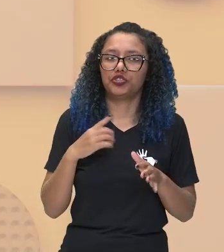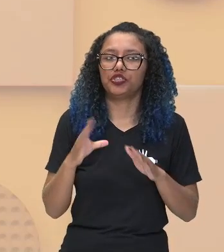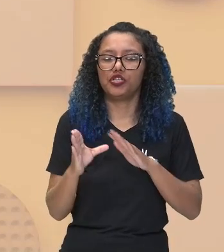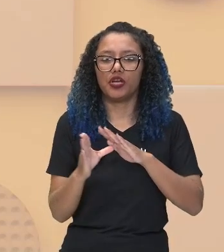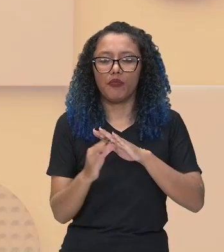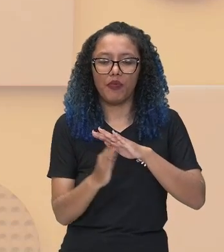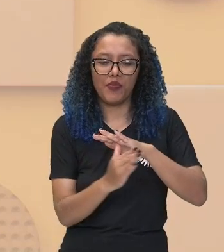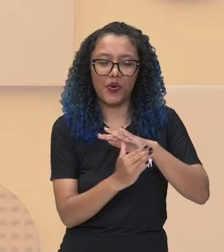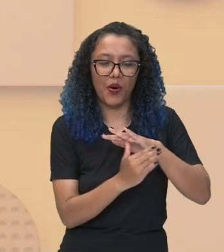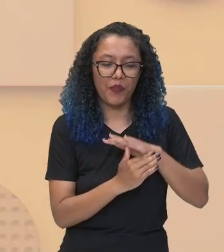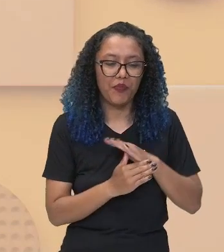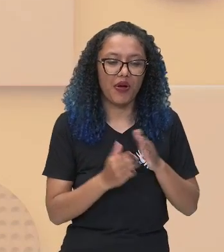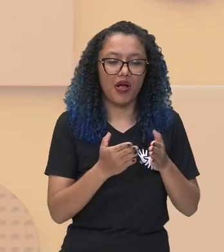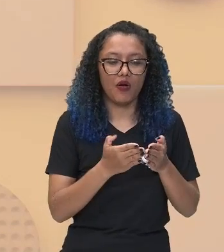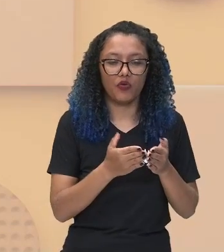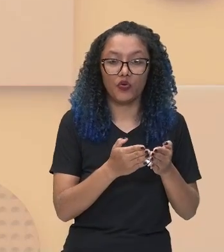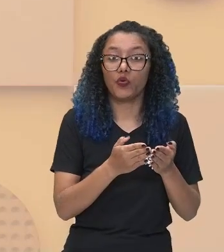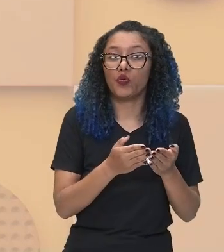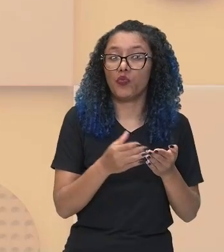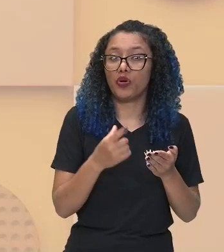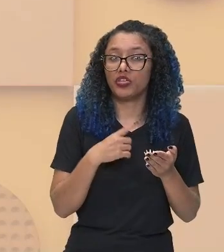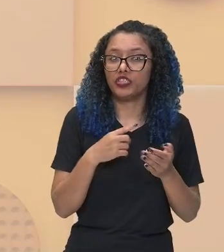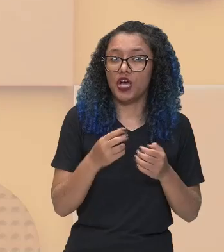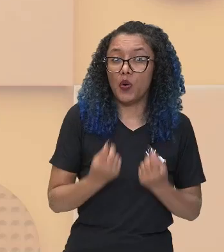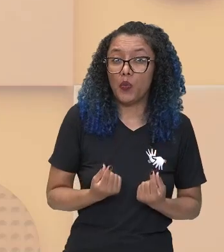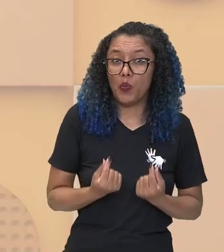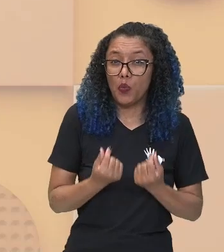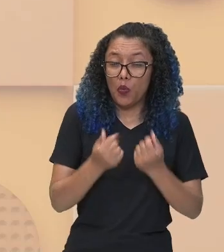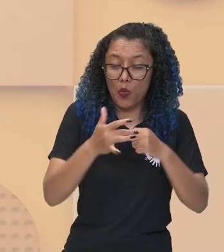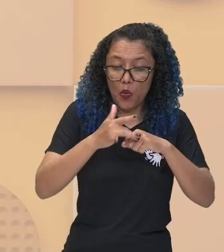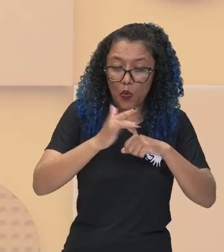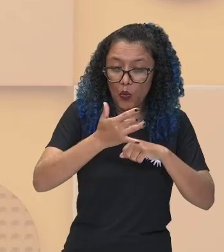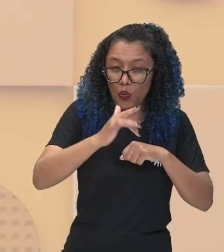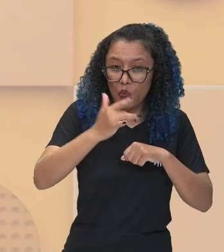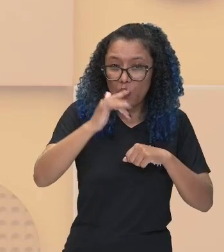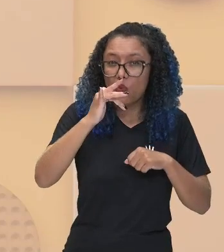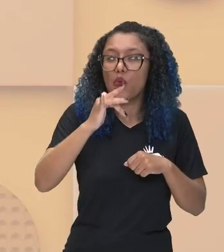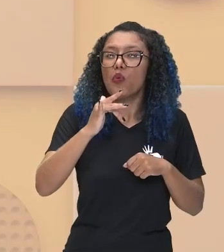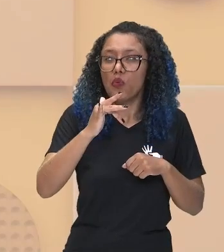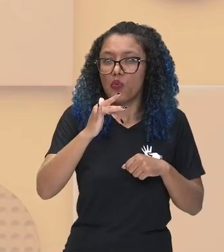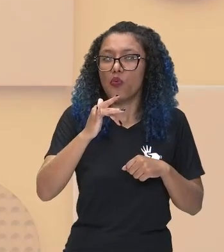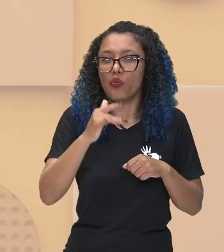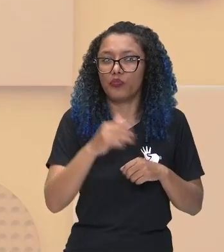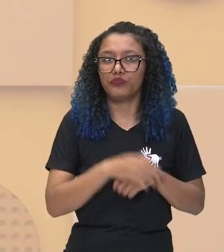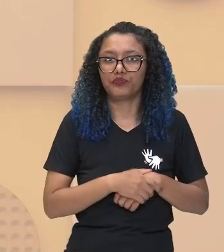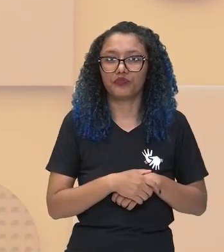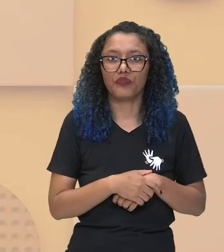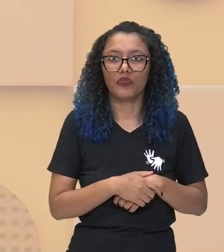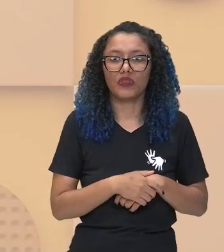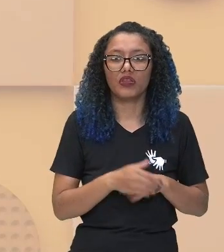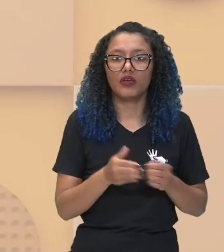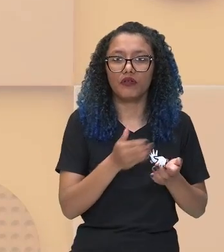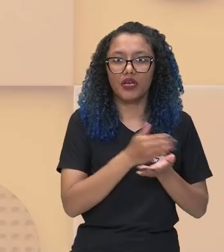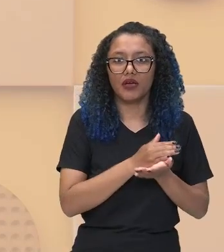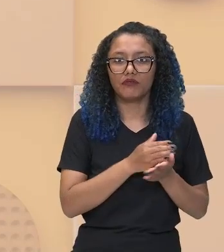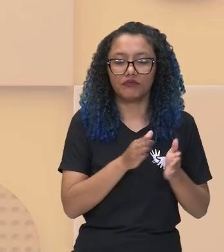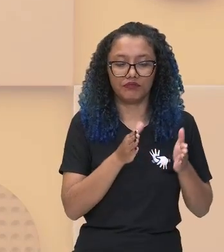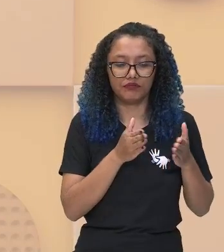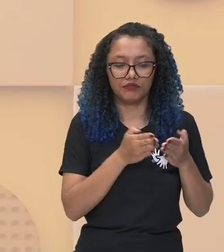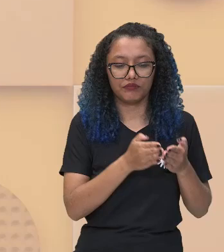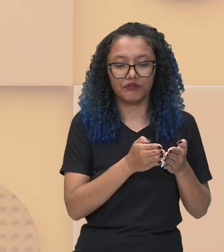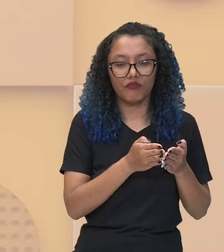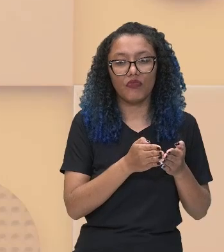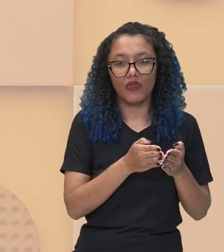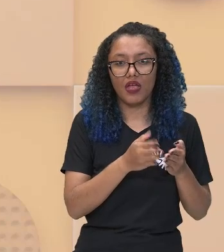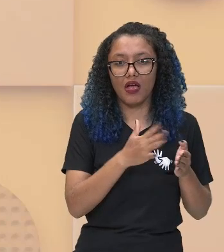grandes embarcações que estavam carregadas de riquezas que saíam dos portos, no caso aqui americanos, e